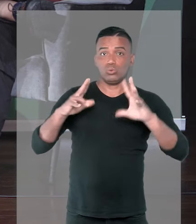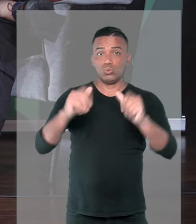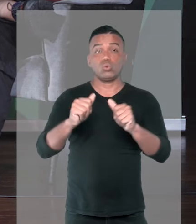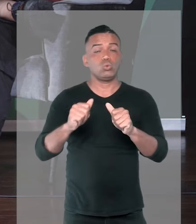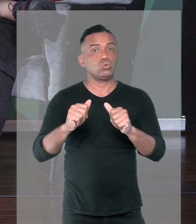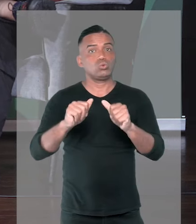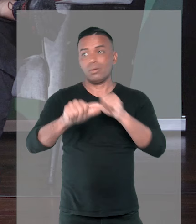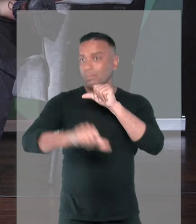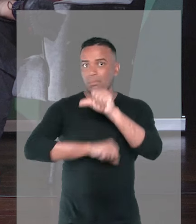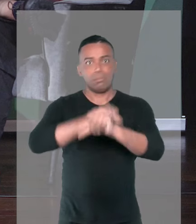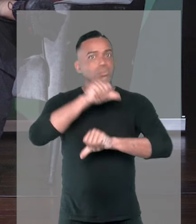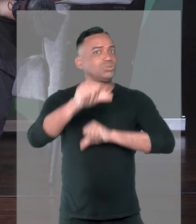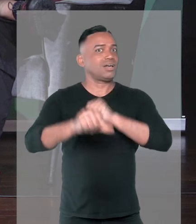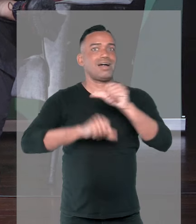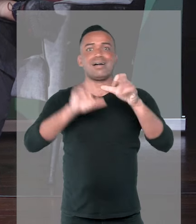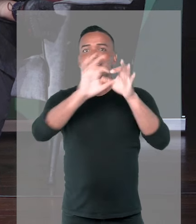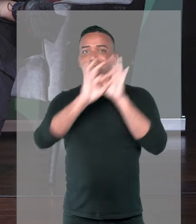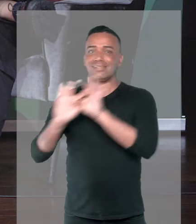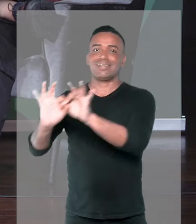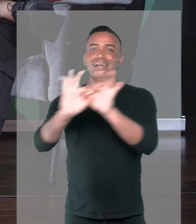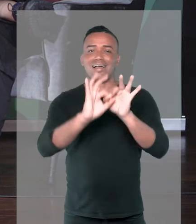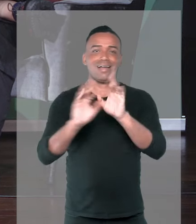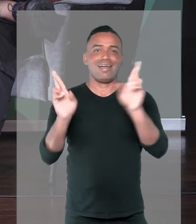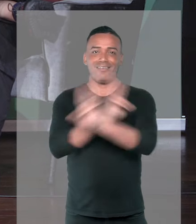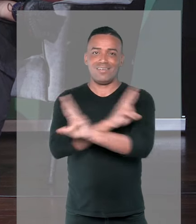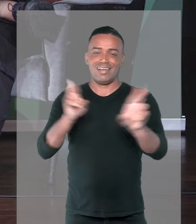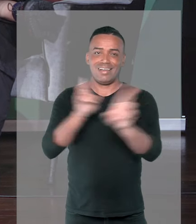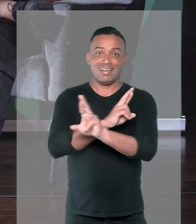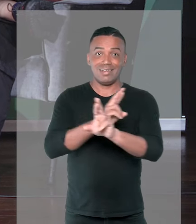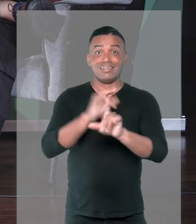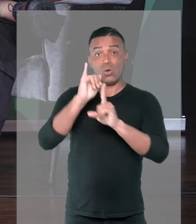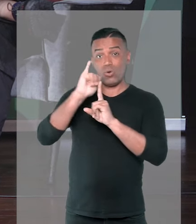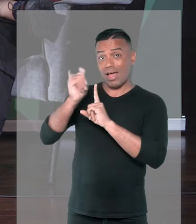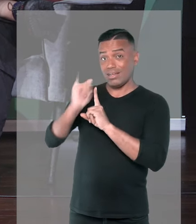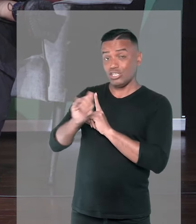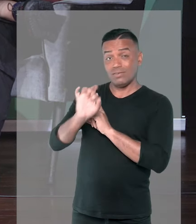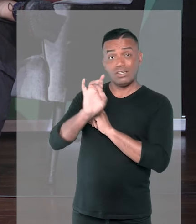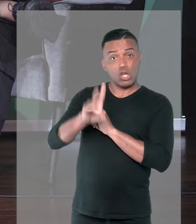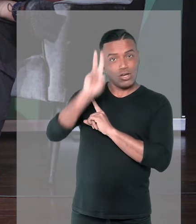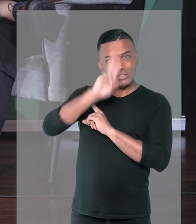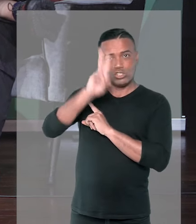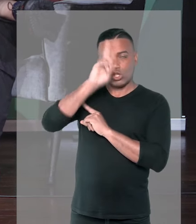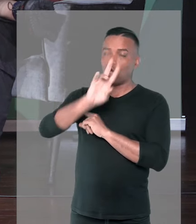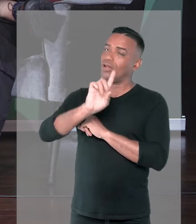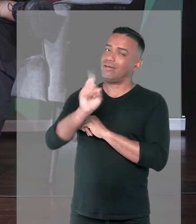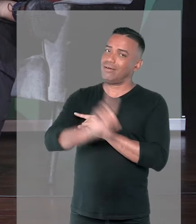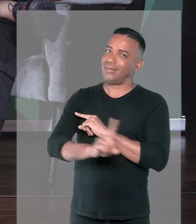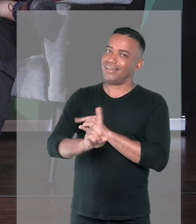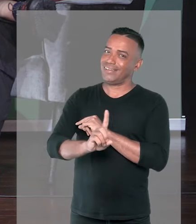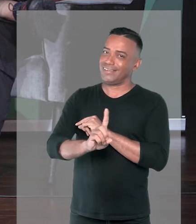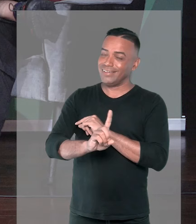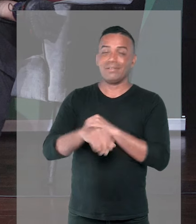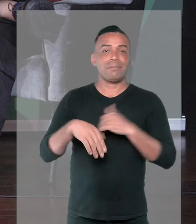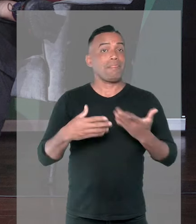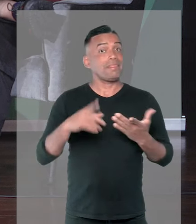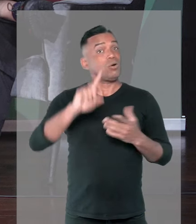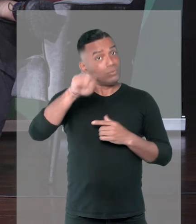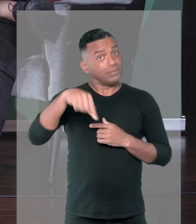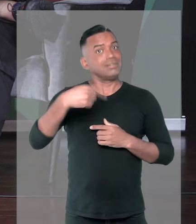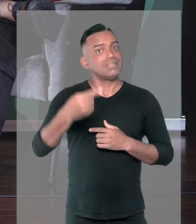redesenho da sua rede de conexões então narrativas são muito mais do que histórias ou do que storytelling e